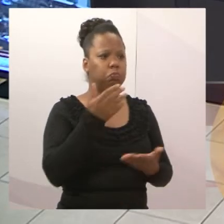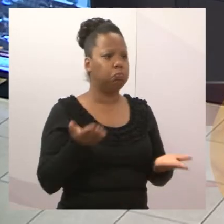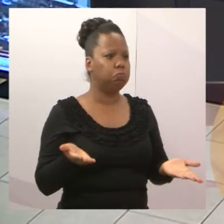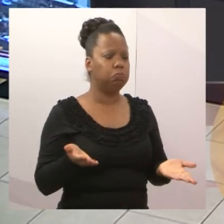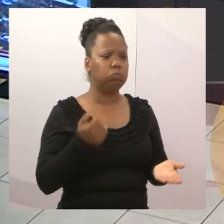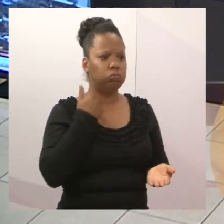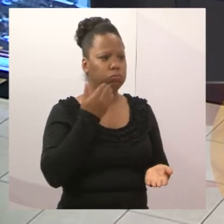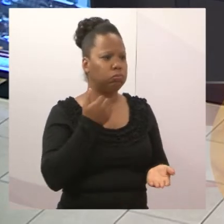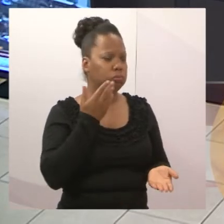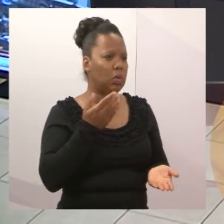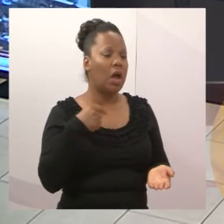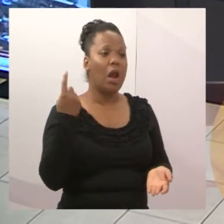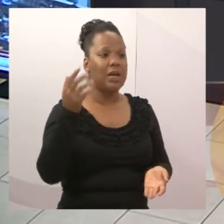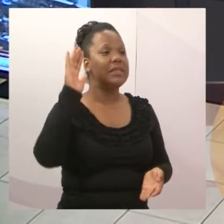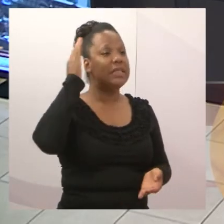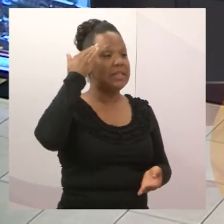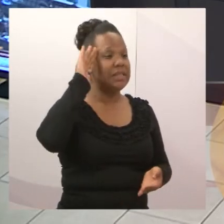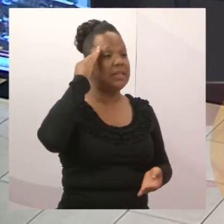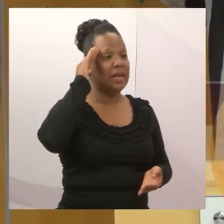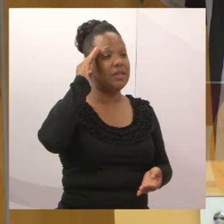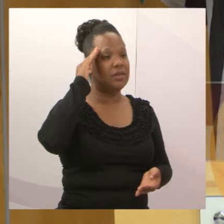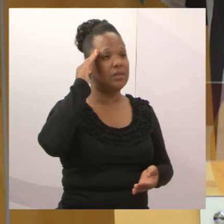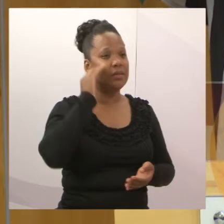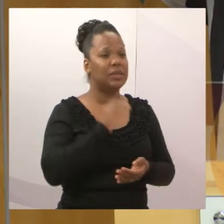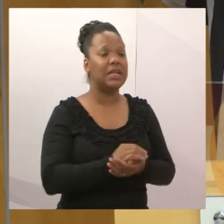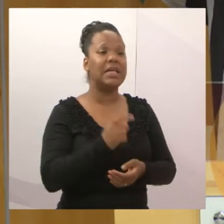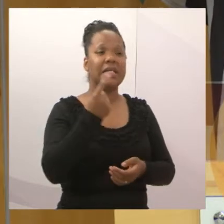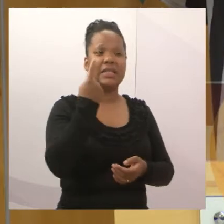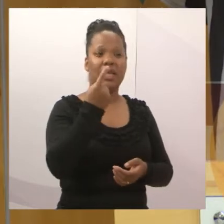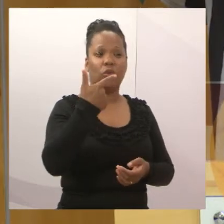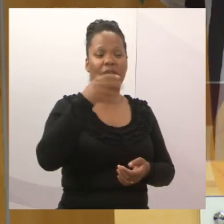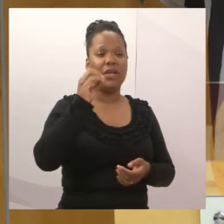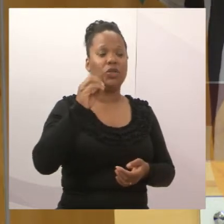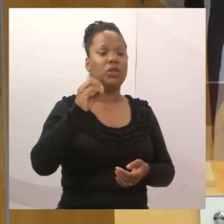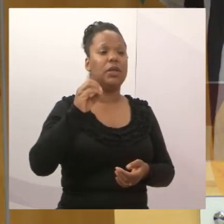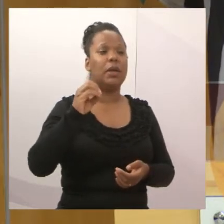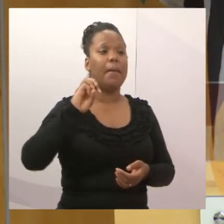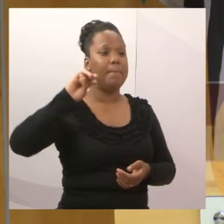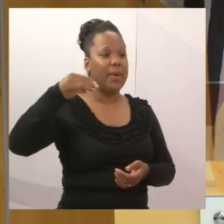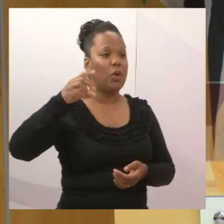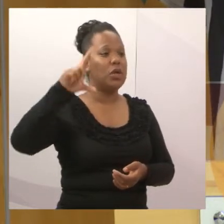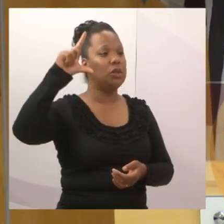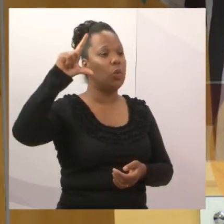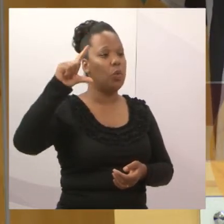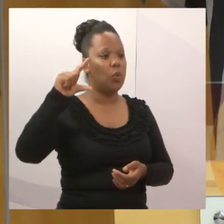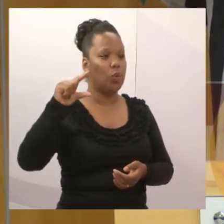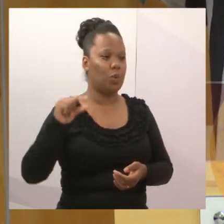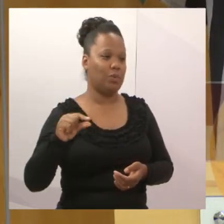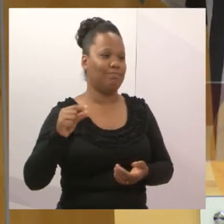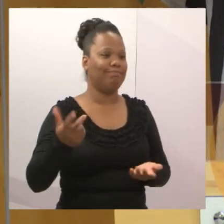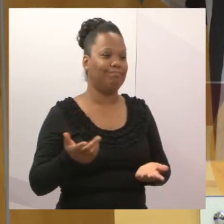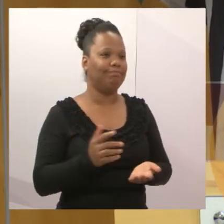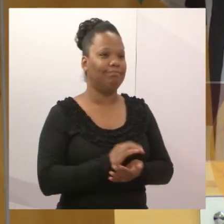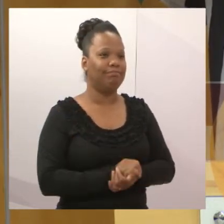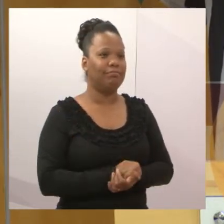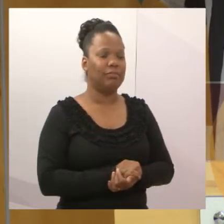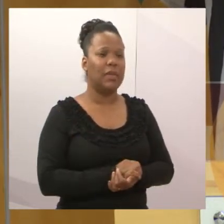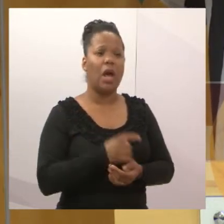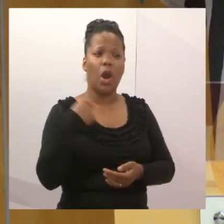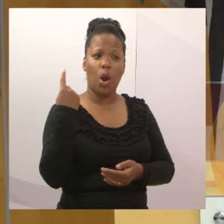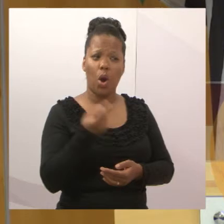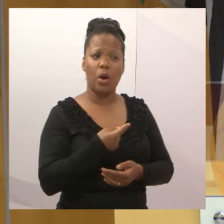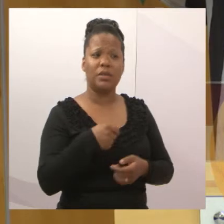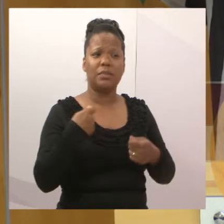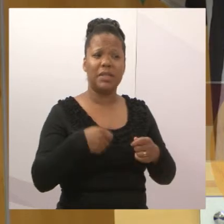A gente entende que a arrecadação caiu 120 milhões de reais, mas a gente precisa de um cronograma